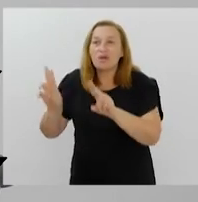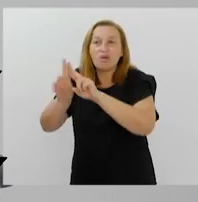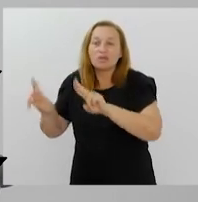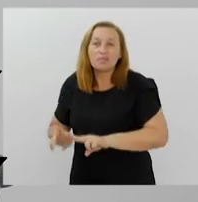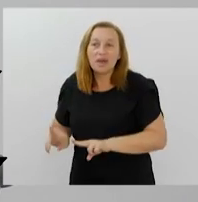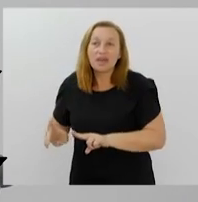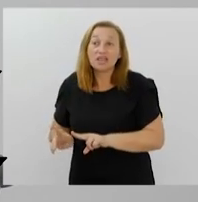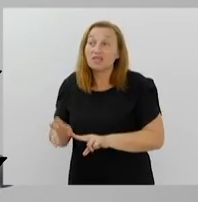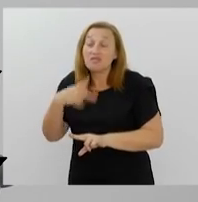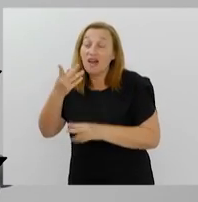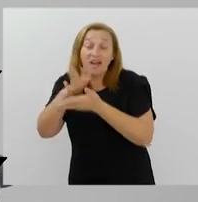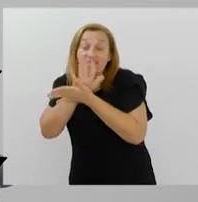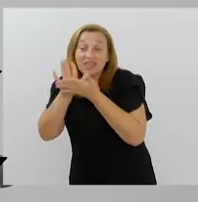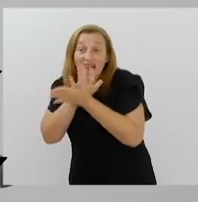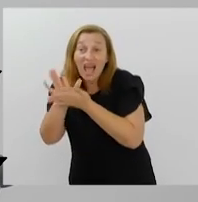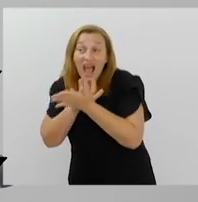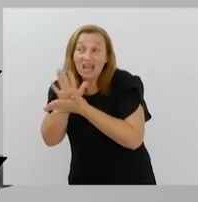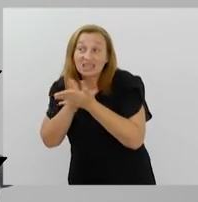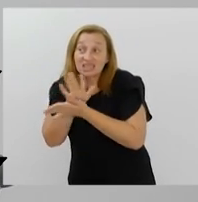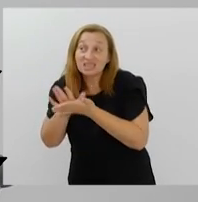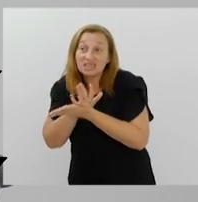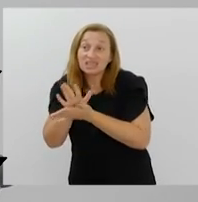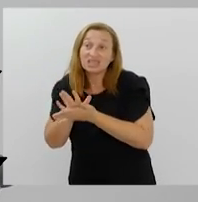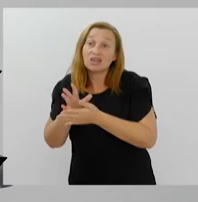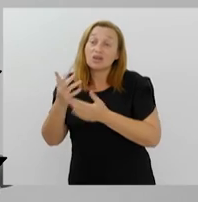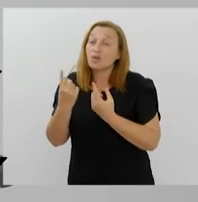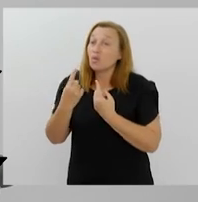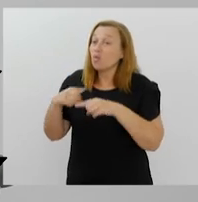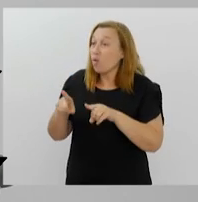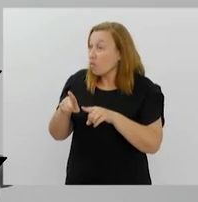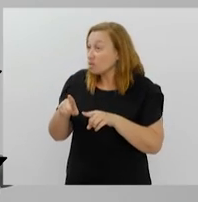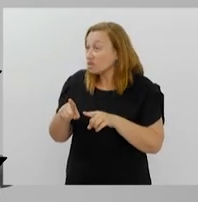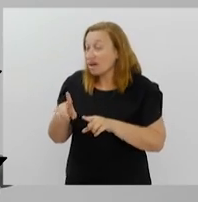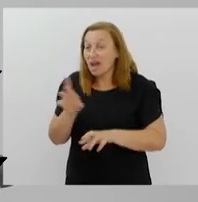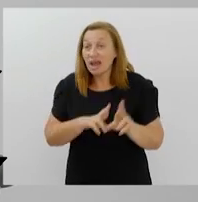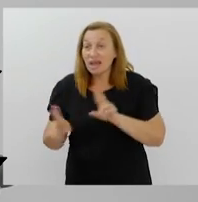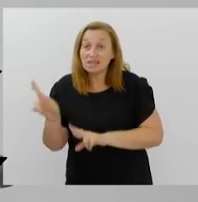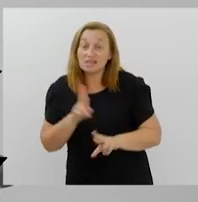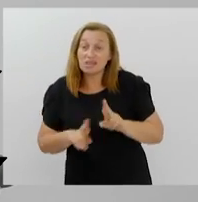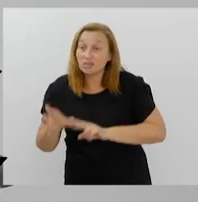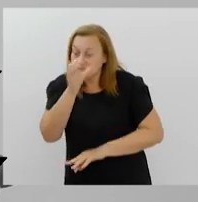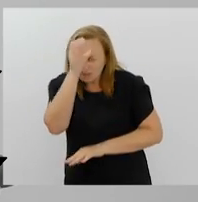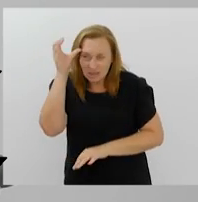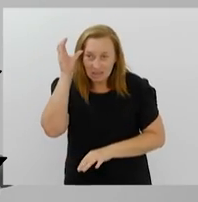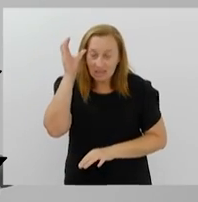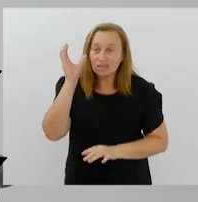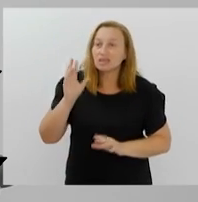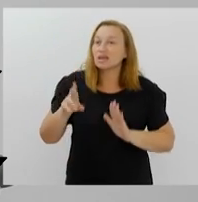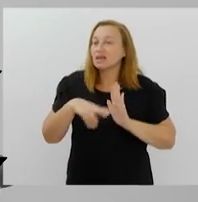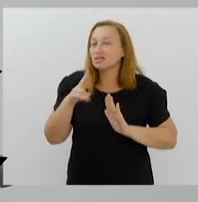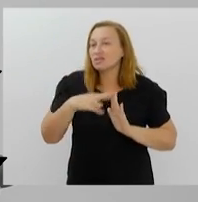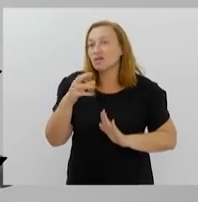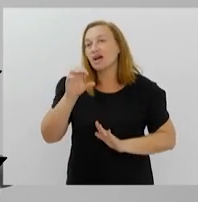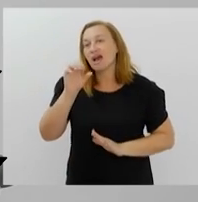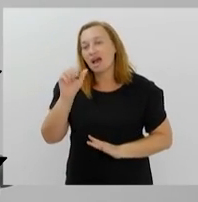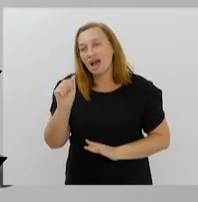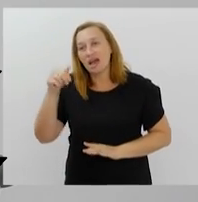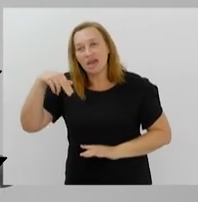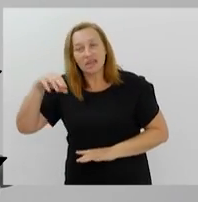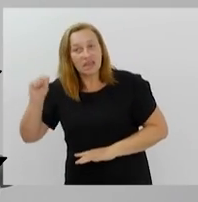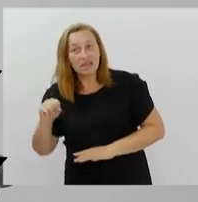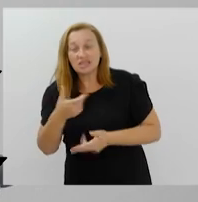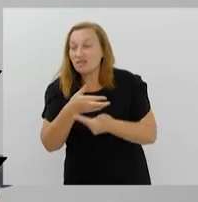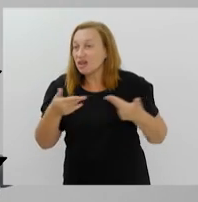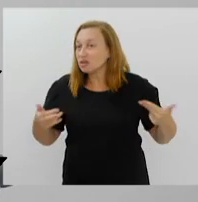comunicadas ferindo as relações consumeristas ferindo O Código Civil brasileiro ferindo as resoluções DNS ferindo uma série de